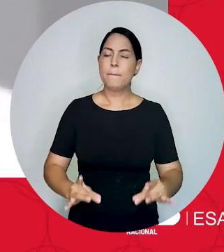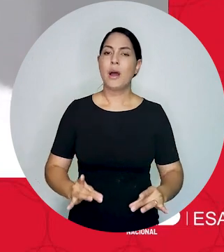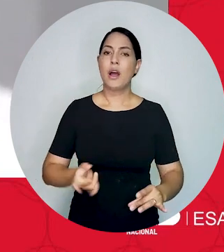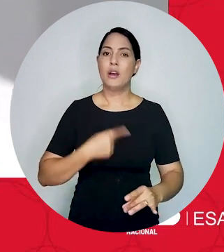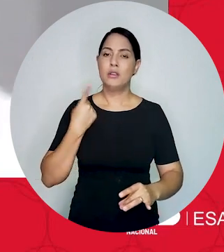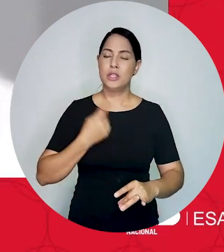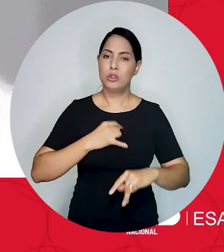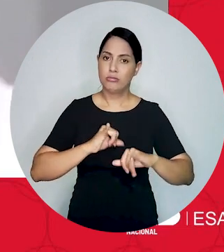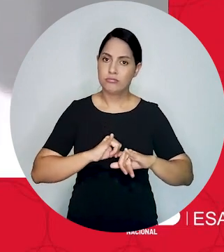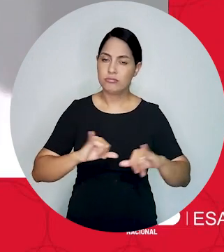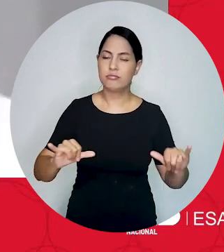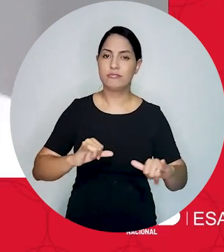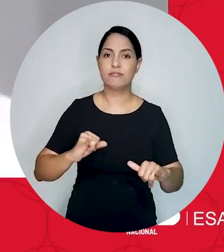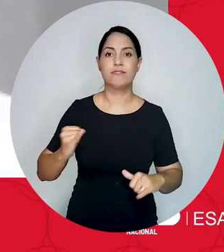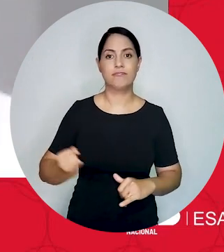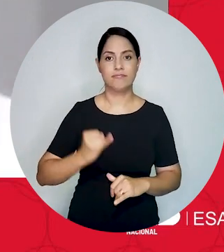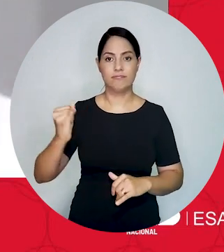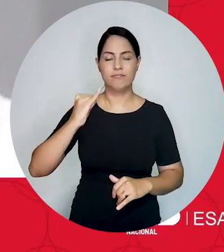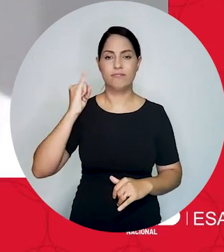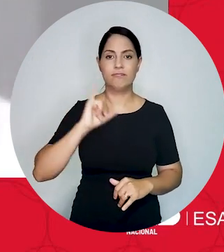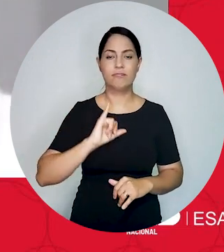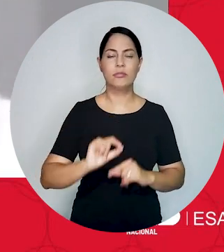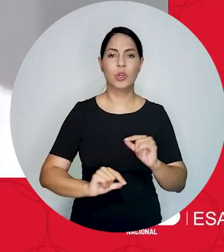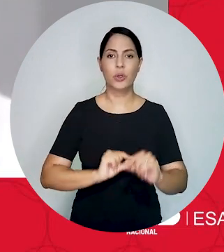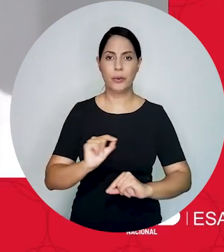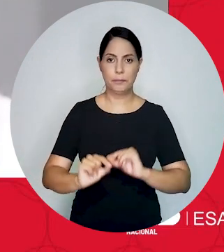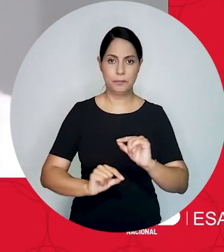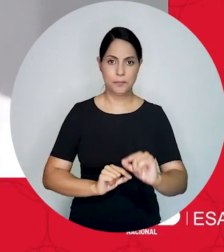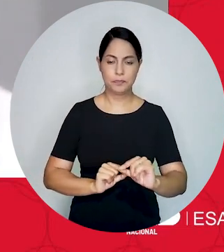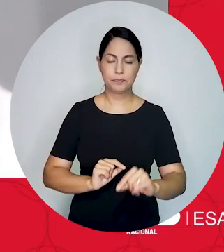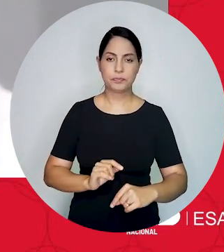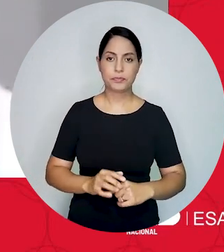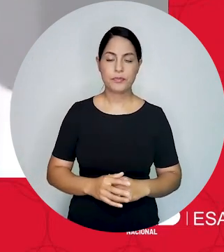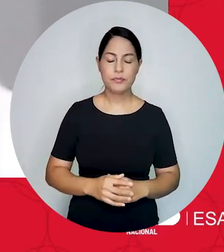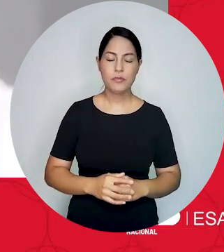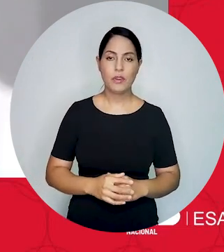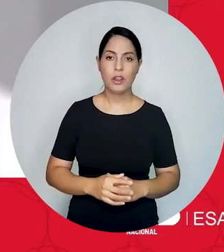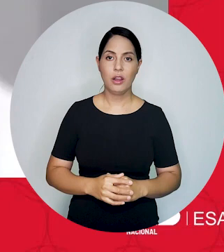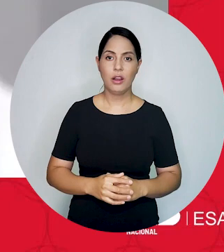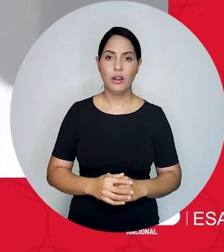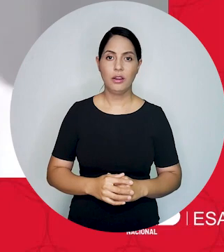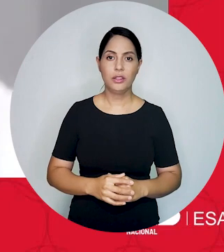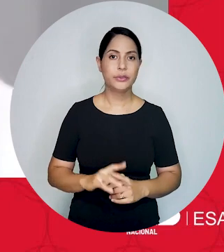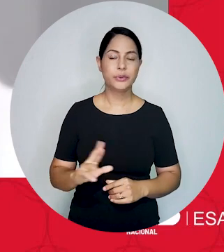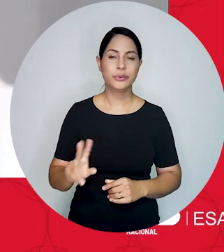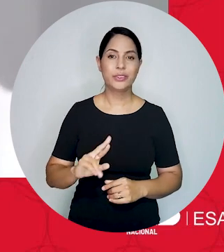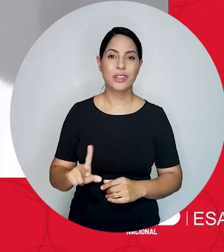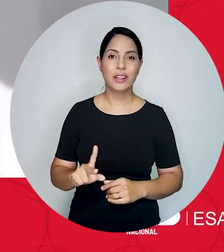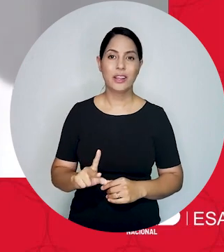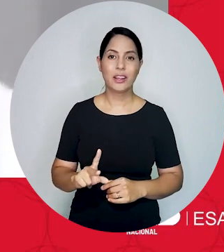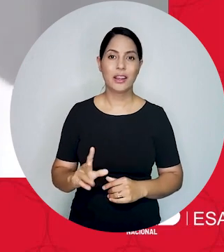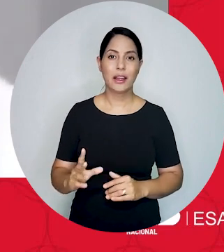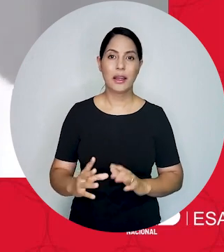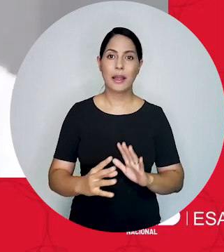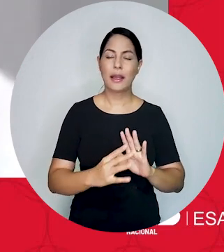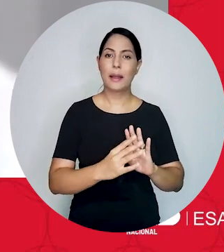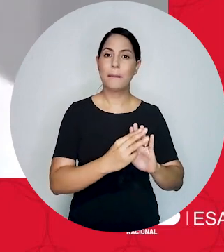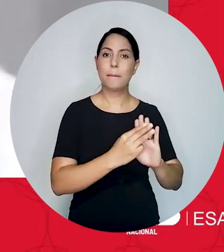que é a essência do nosso curso e qual que é a mensagem que a gente quer passar, é que